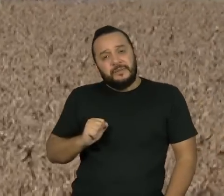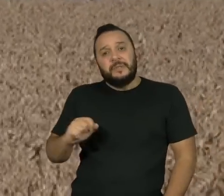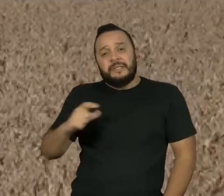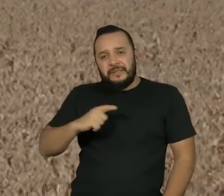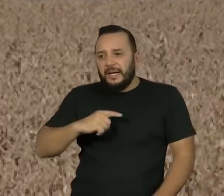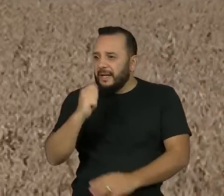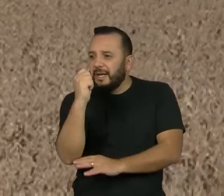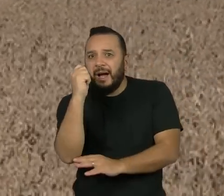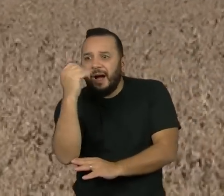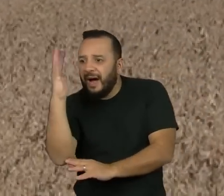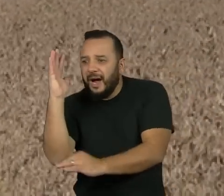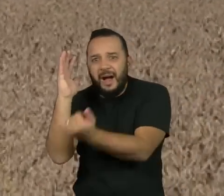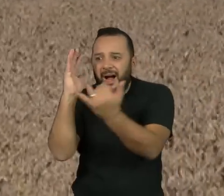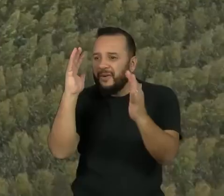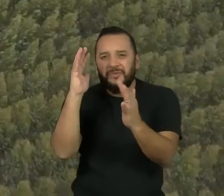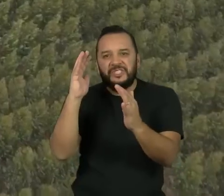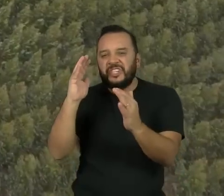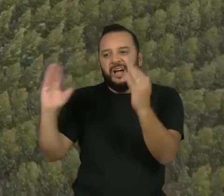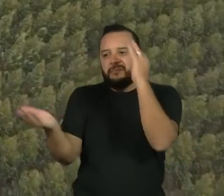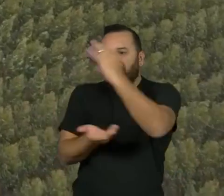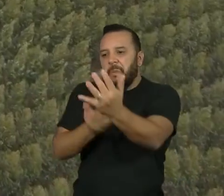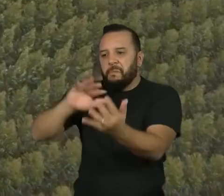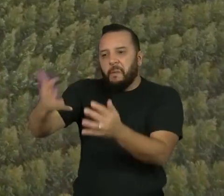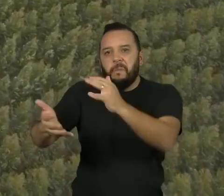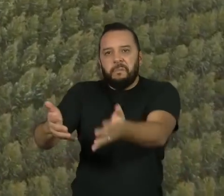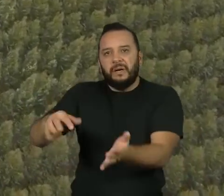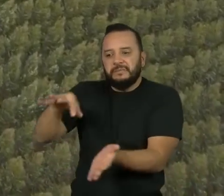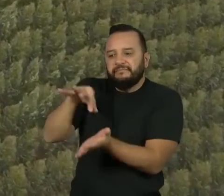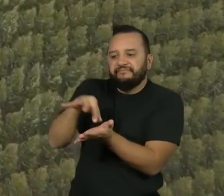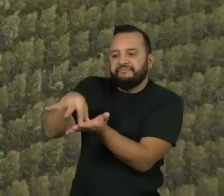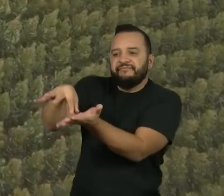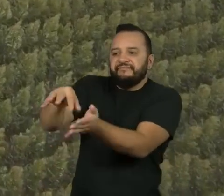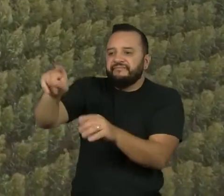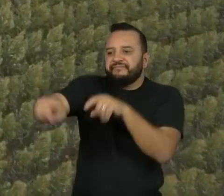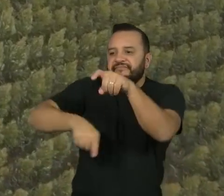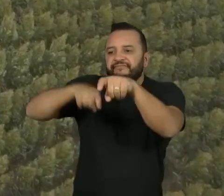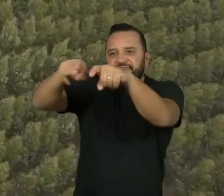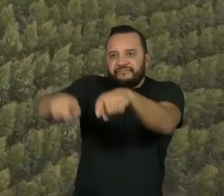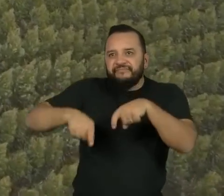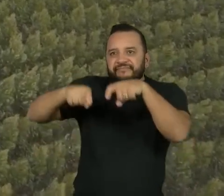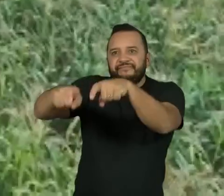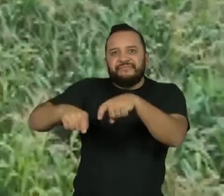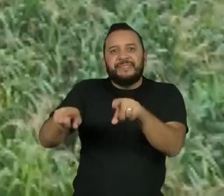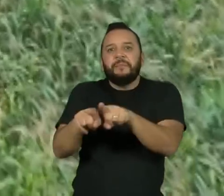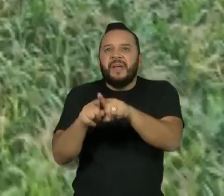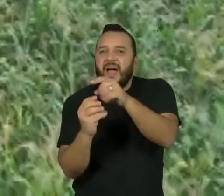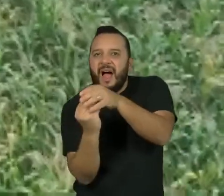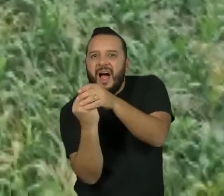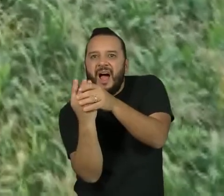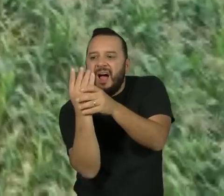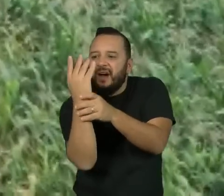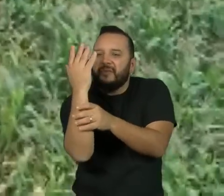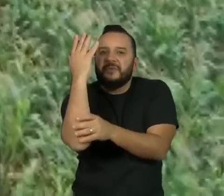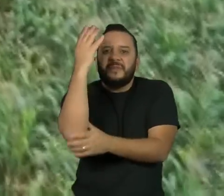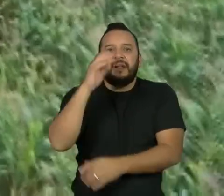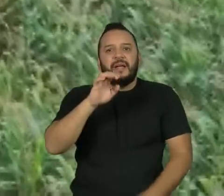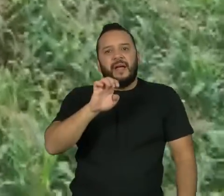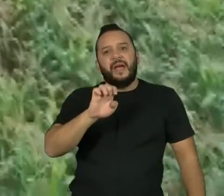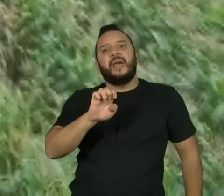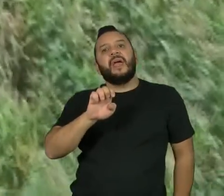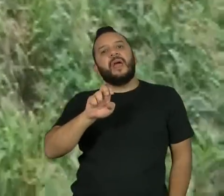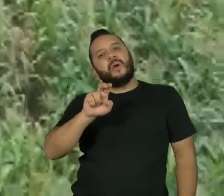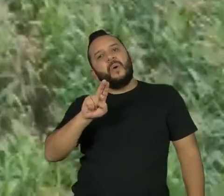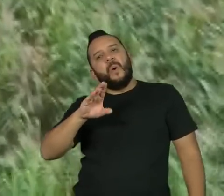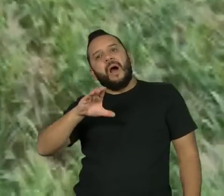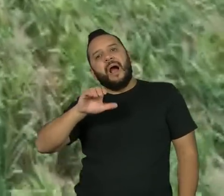nativa foi substituída por soja e florestas plantadas, como as de eucalipto. Roaldo Menegatti defende